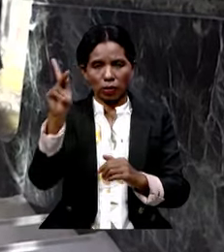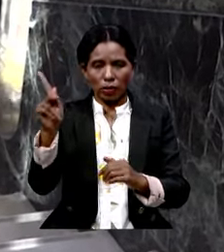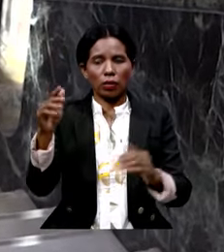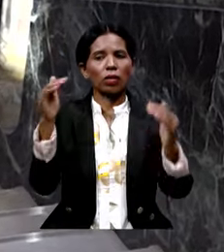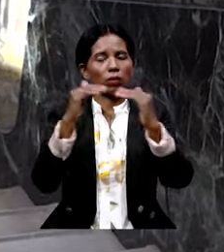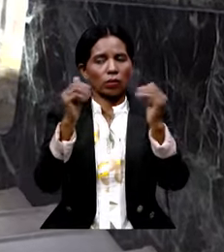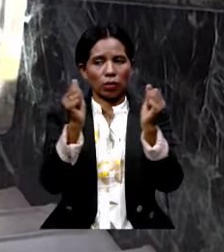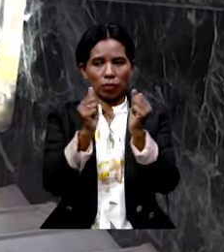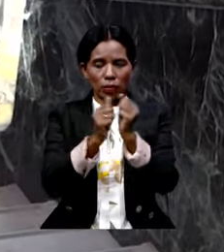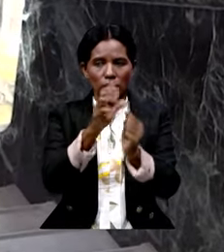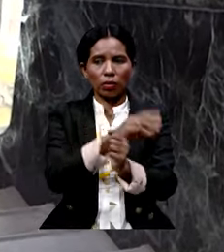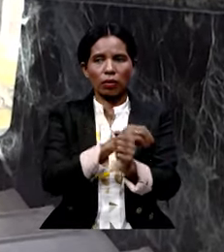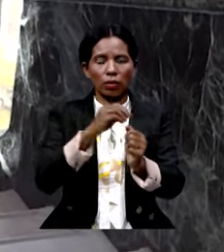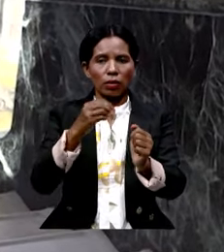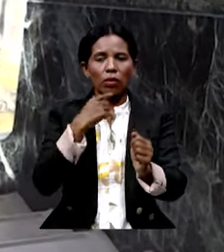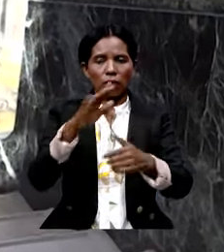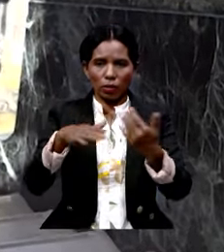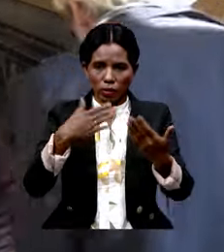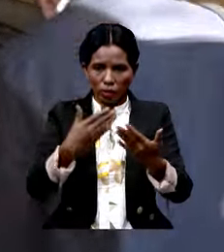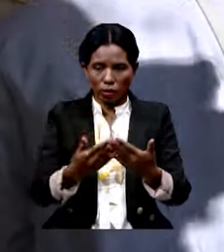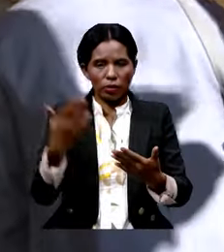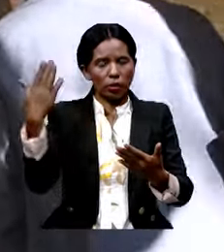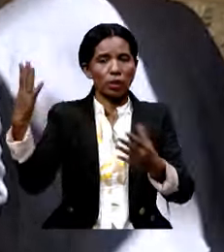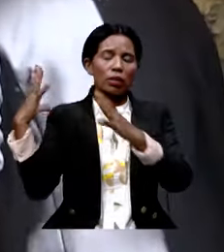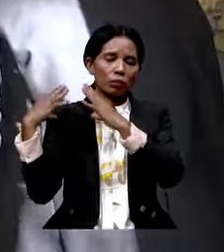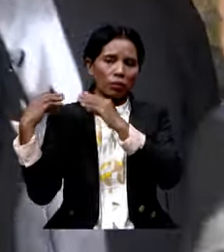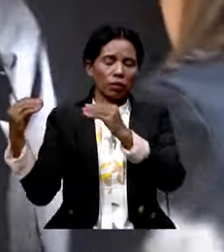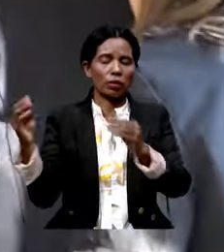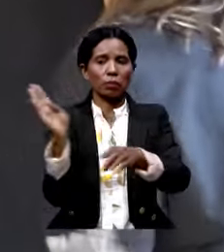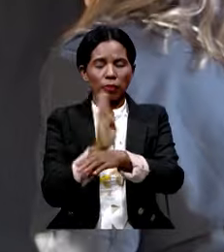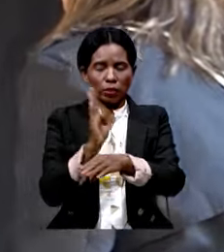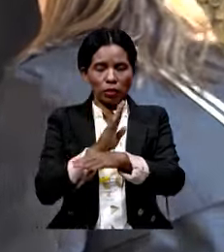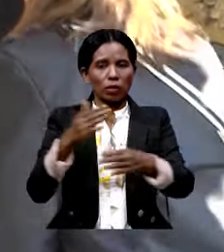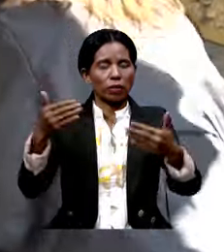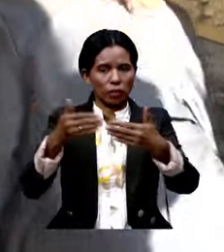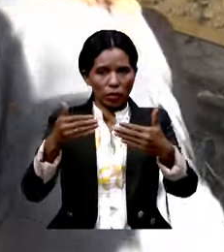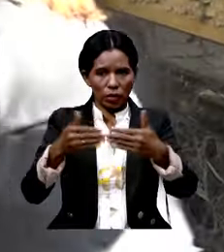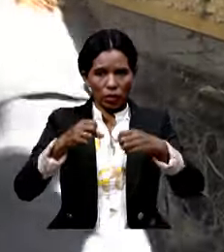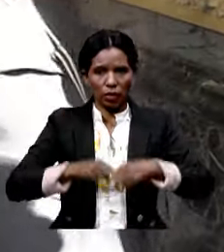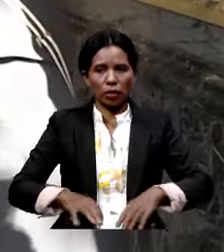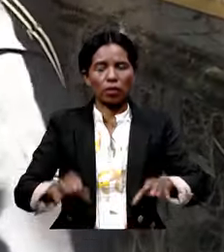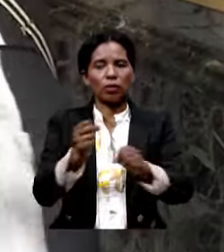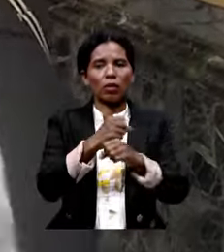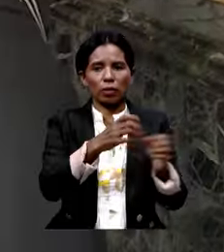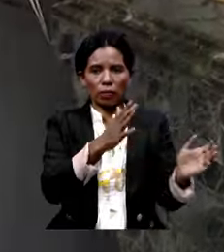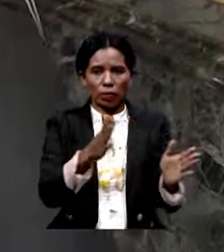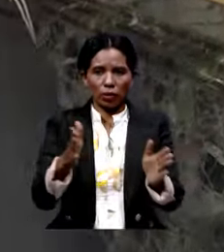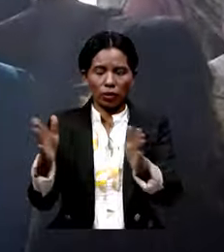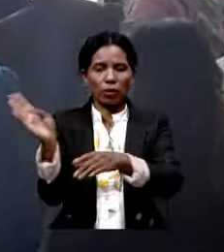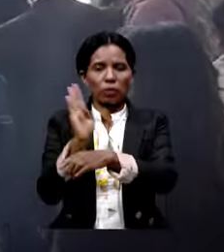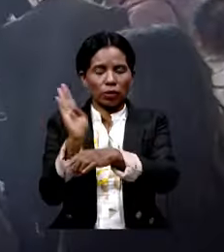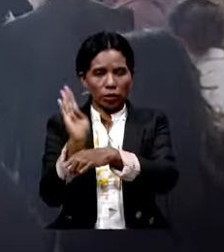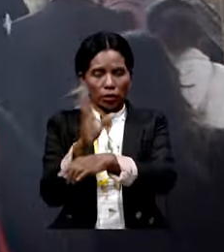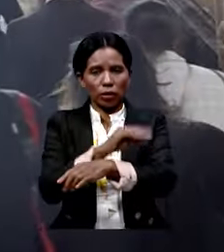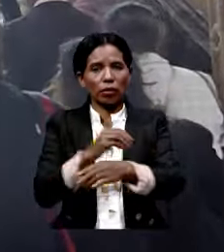encontra o Conselho Senhor no Perito Sira, Nebe, e a experiência da negociação fronteira marítima, no Nebe, e a preparação da negociação